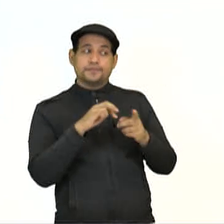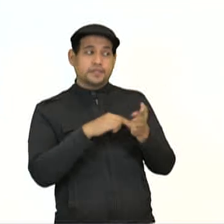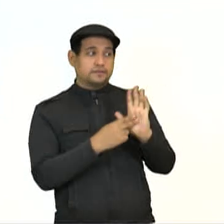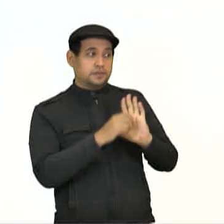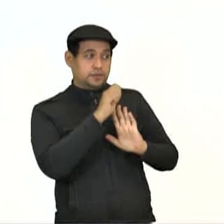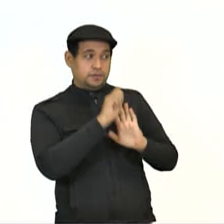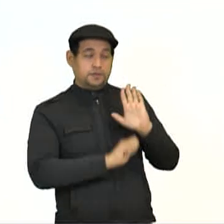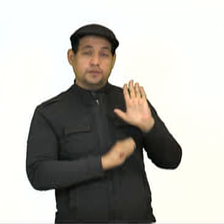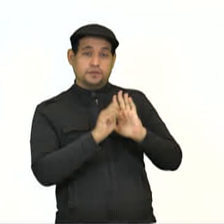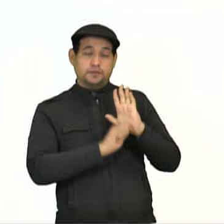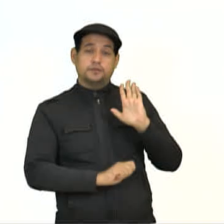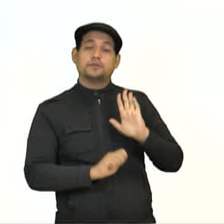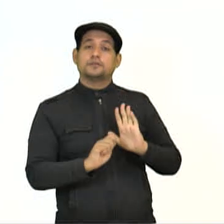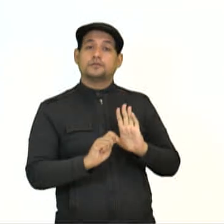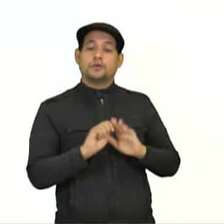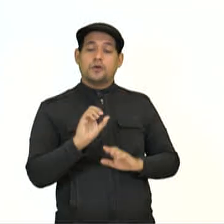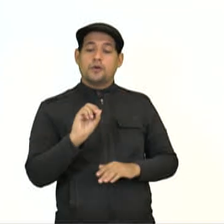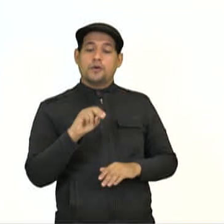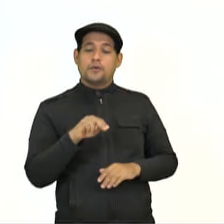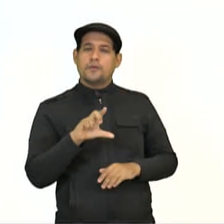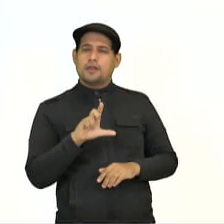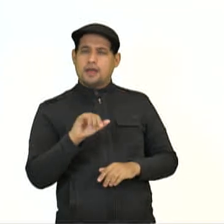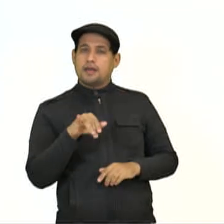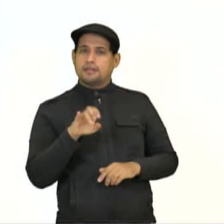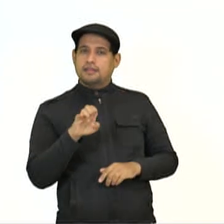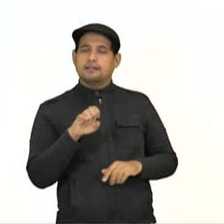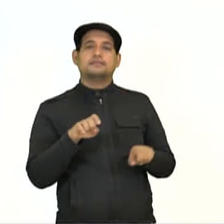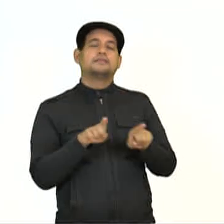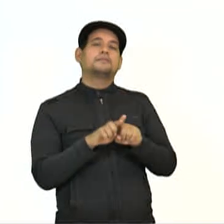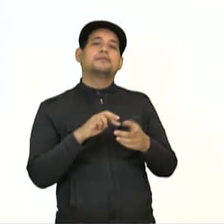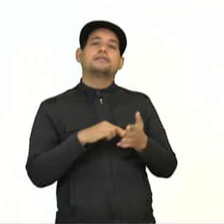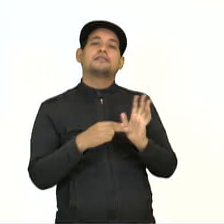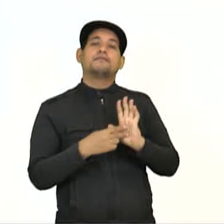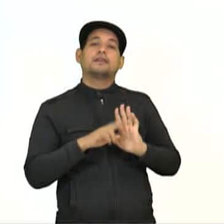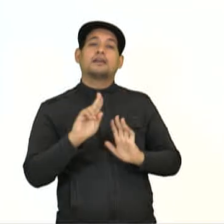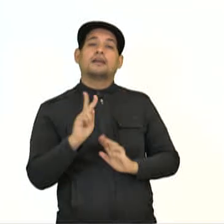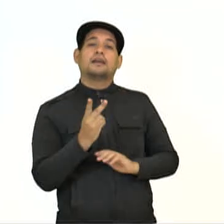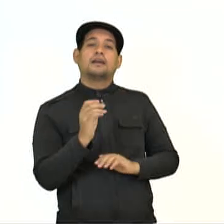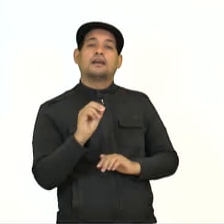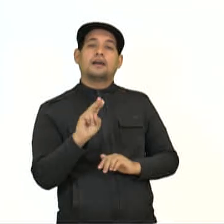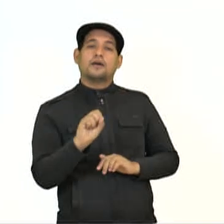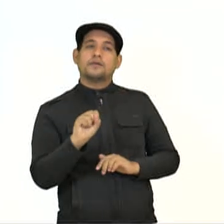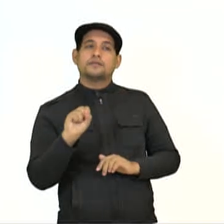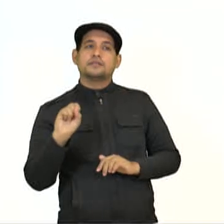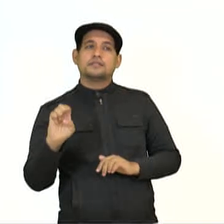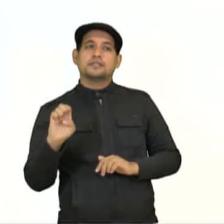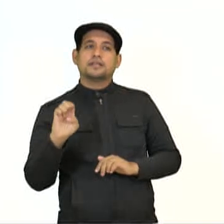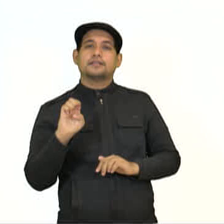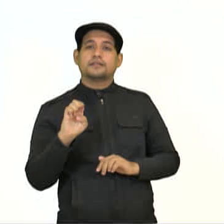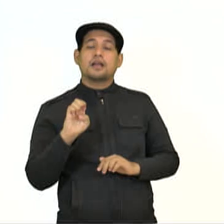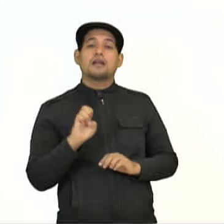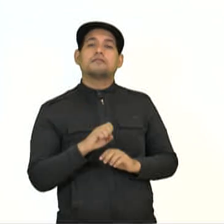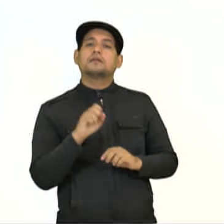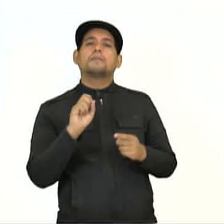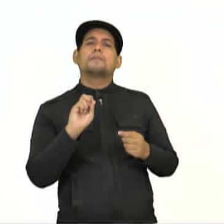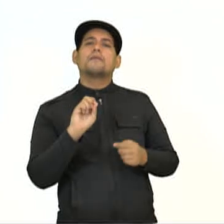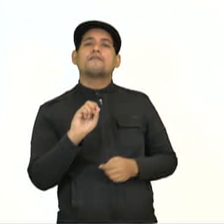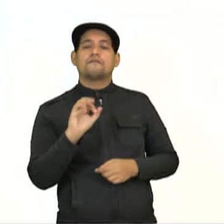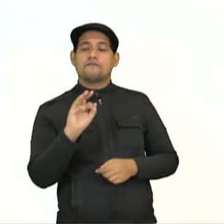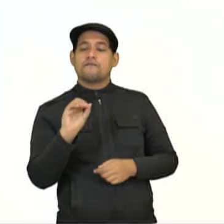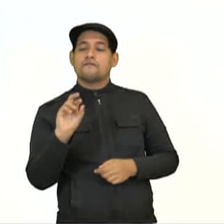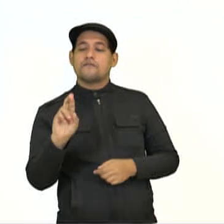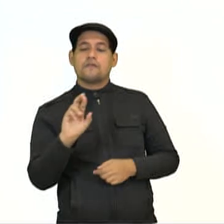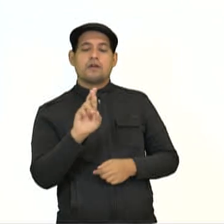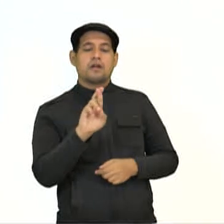texto online. Aí aqui aparece a expressão housing for rent, que é casa para